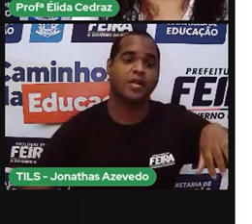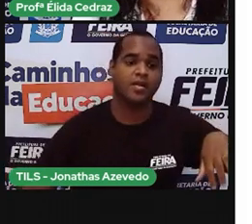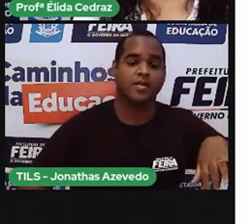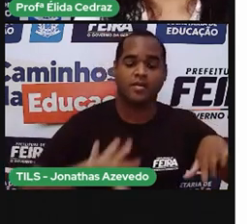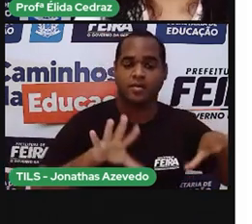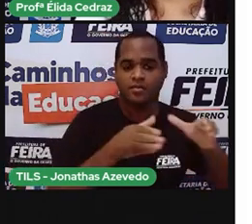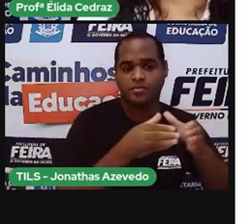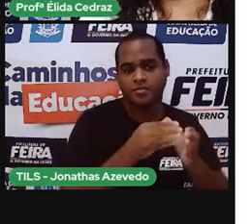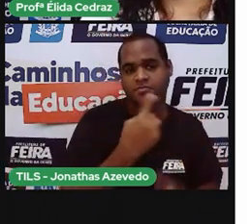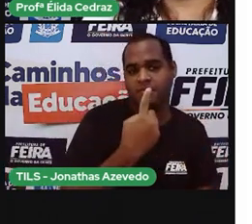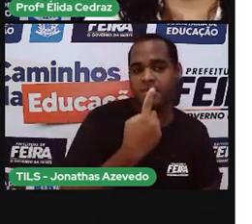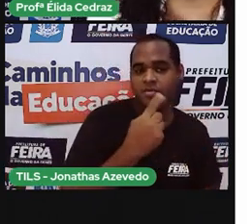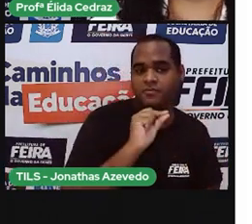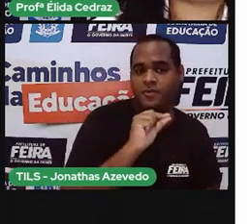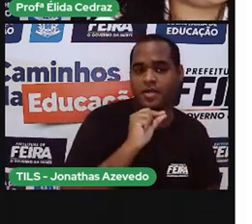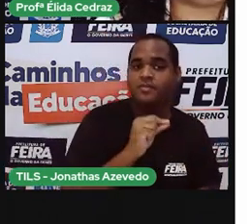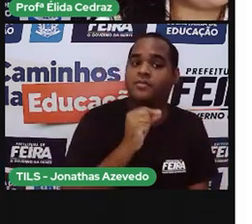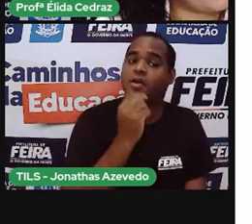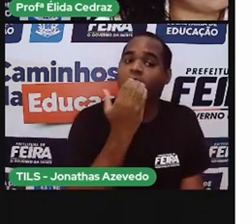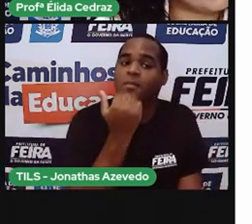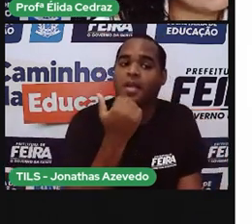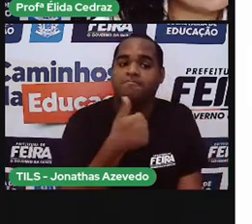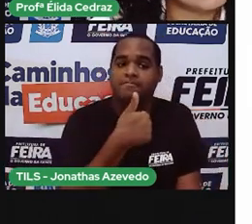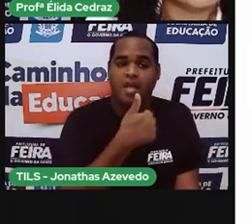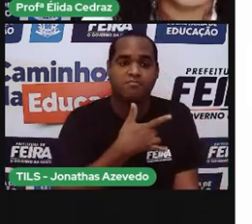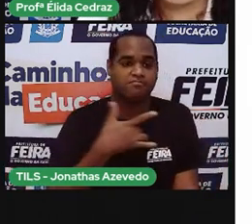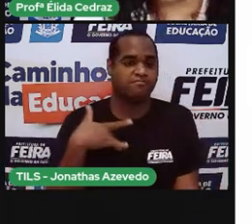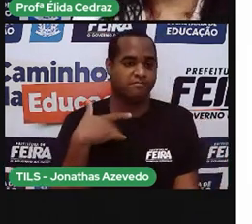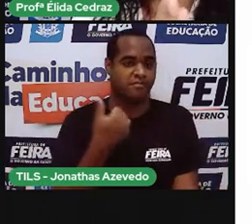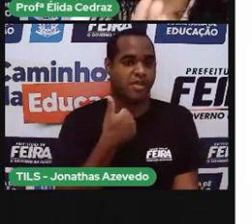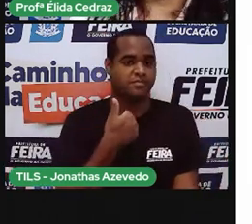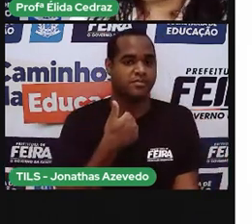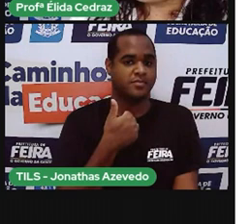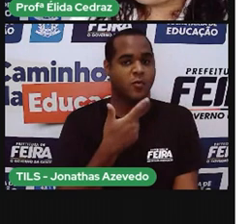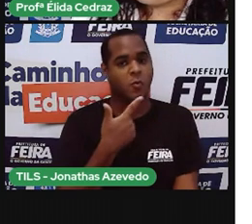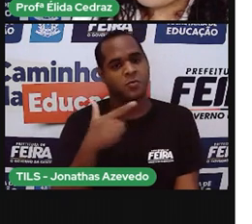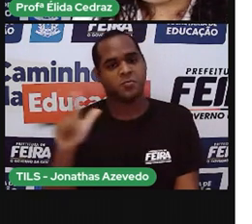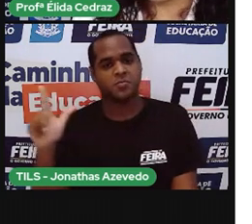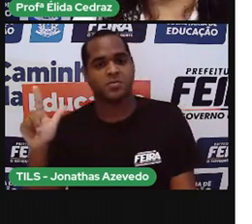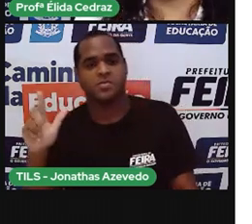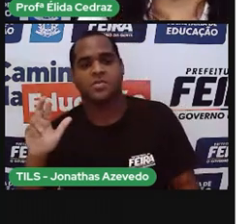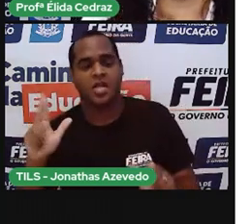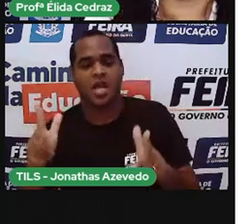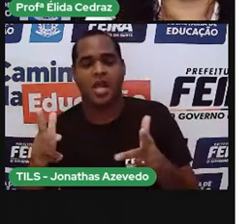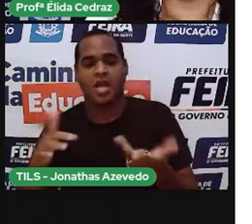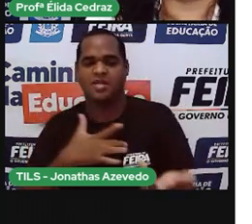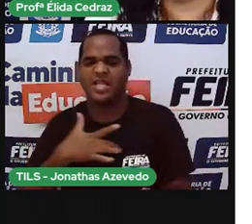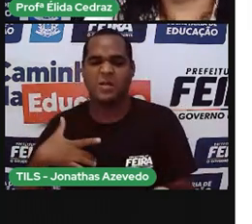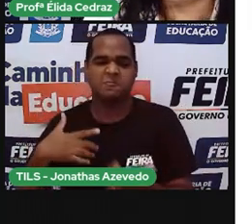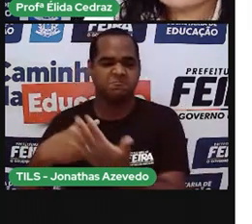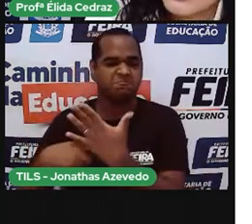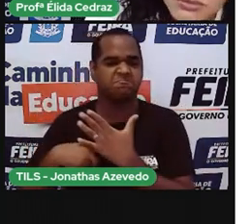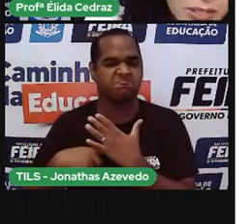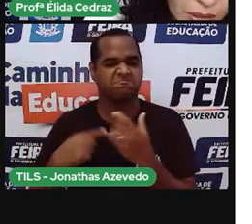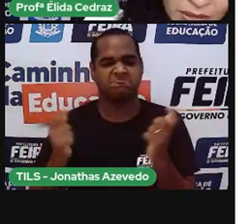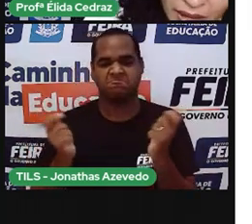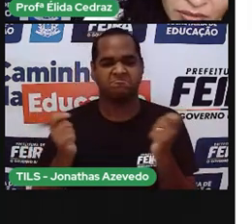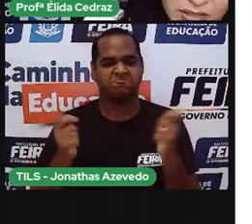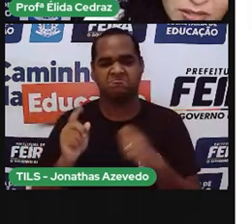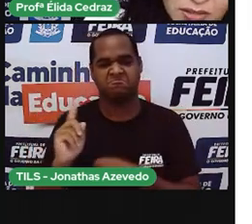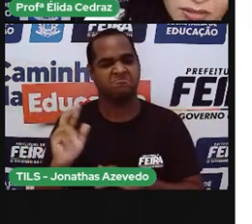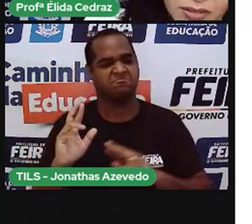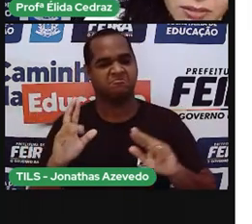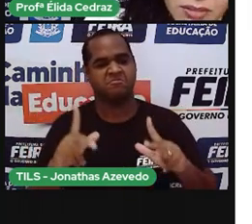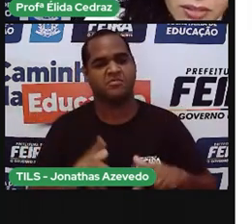primeiro quadro, os alimentos saudáveis. E no segundo quadro, os alimentos não